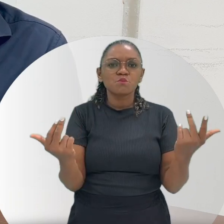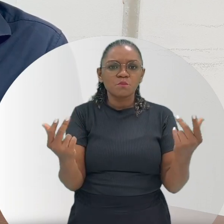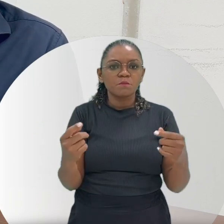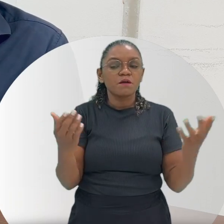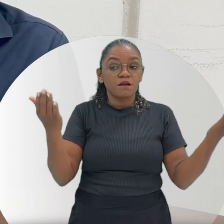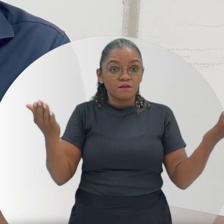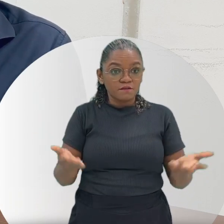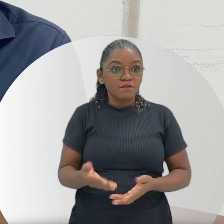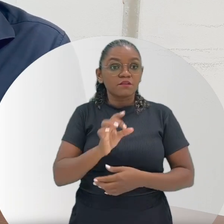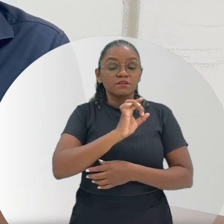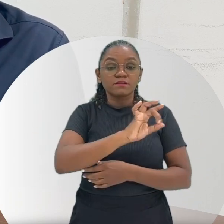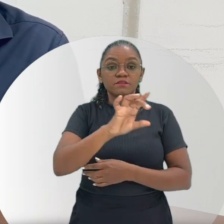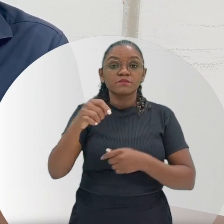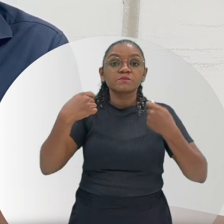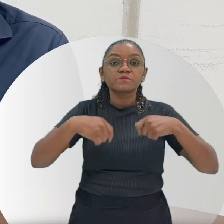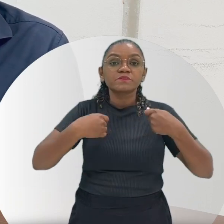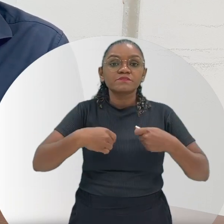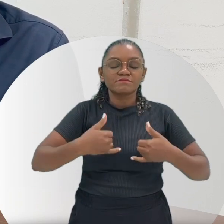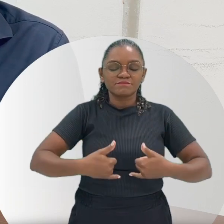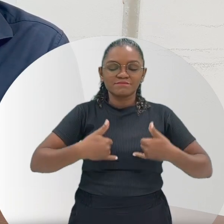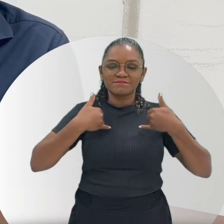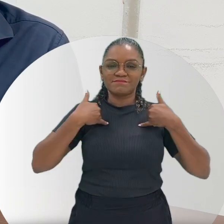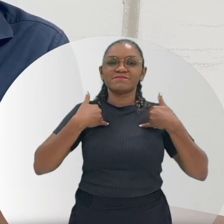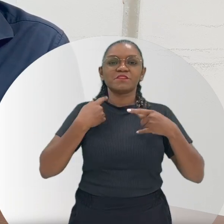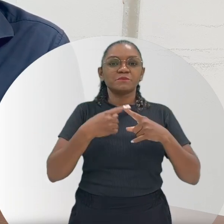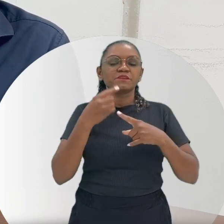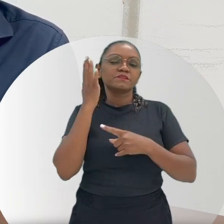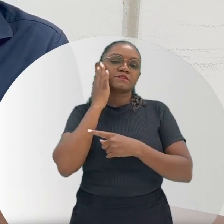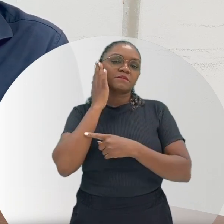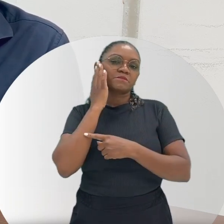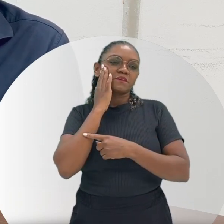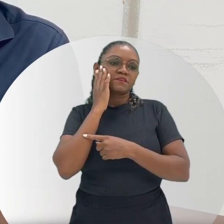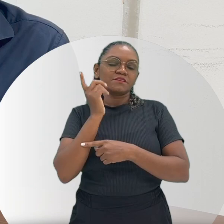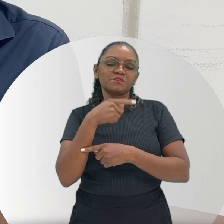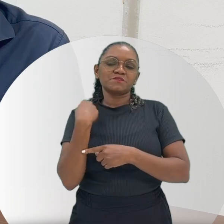orgulhar em pertencer a esse quadro, em saber que cada um de nós,